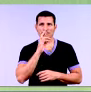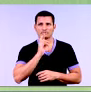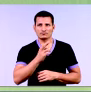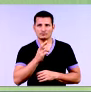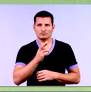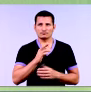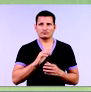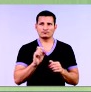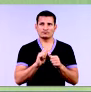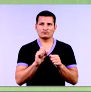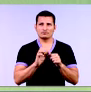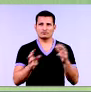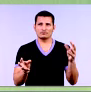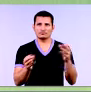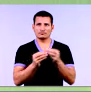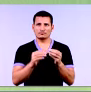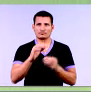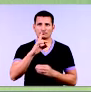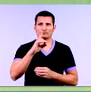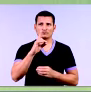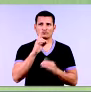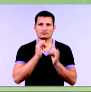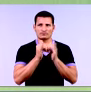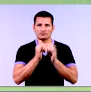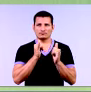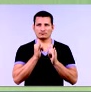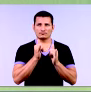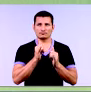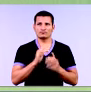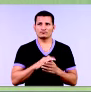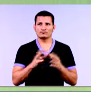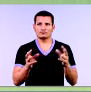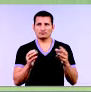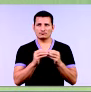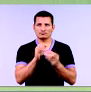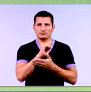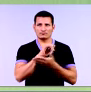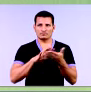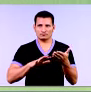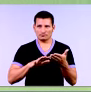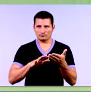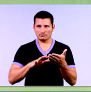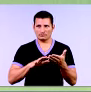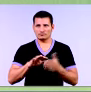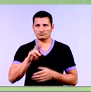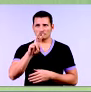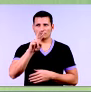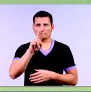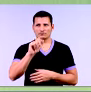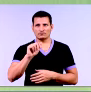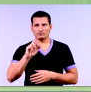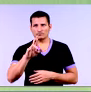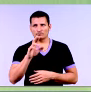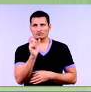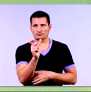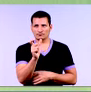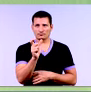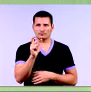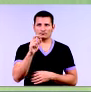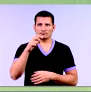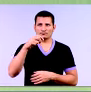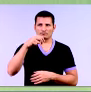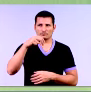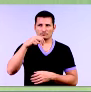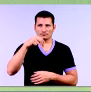a concatenação dos dados. Concatenando um texto com uma variável.